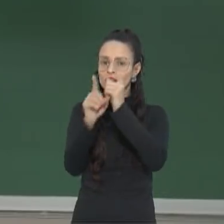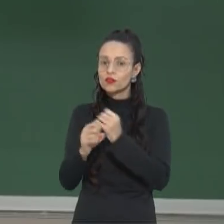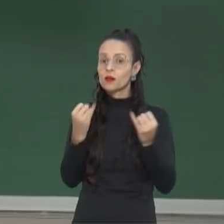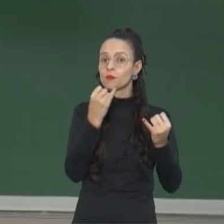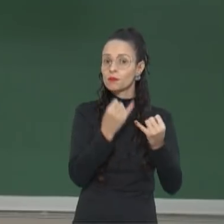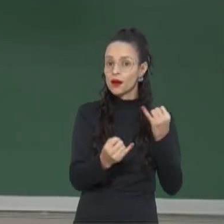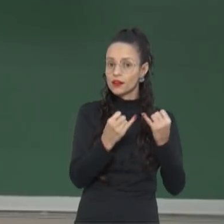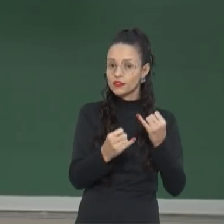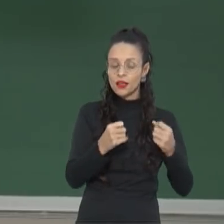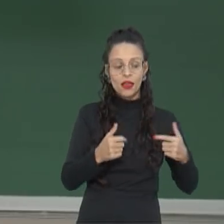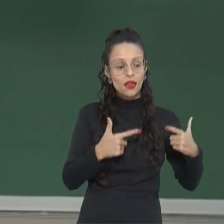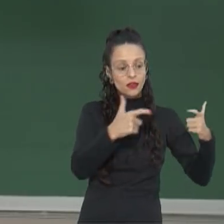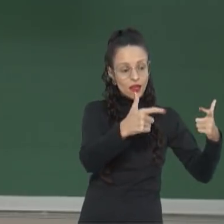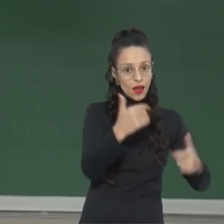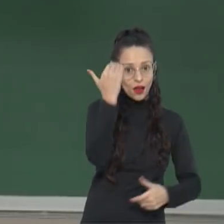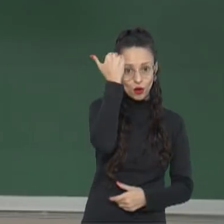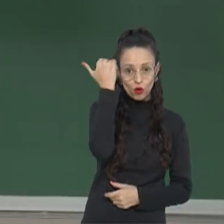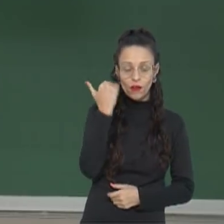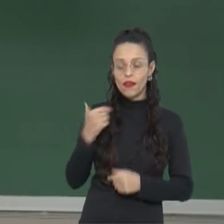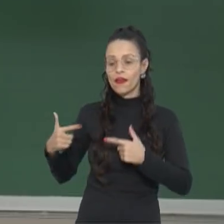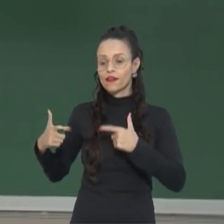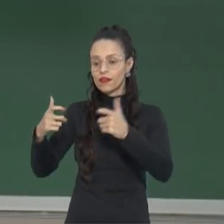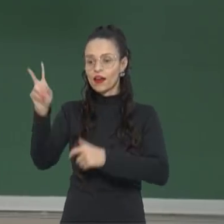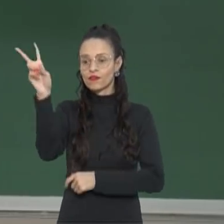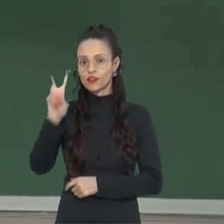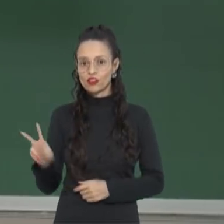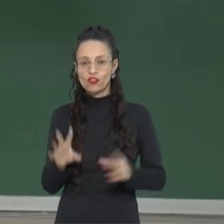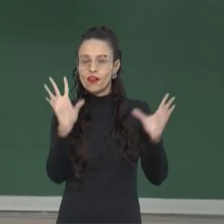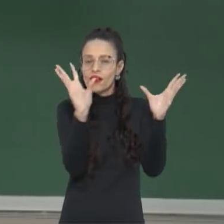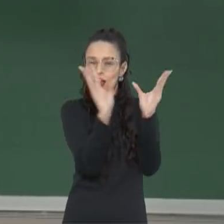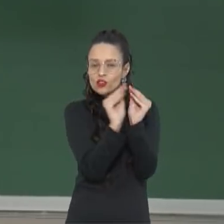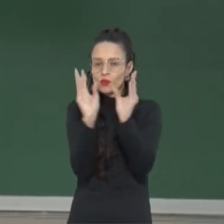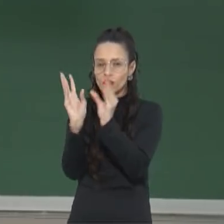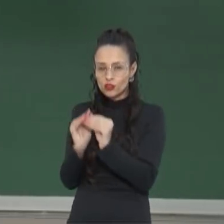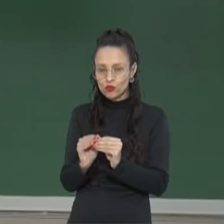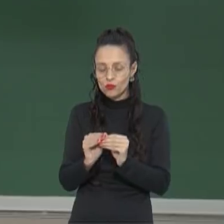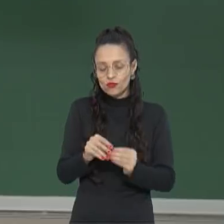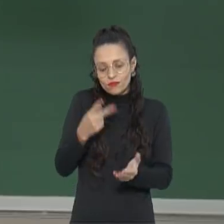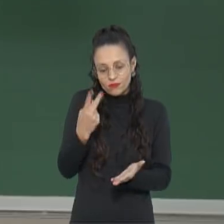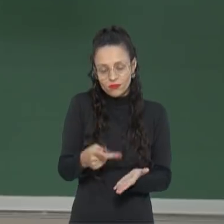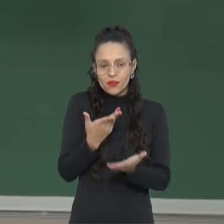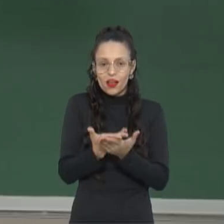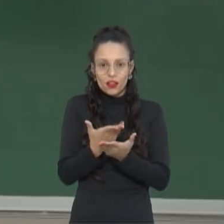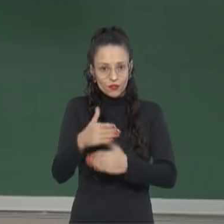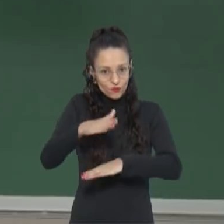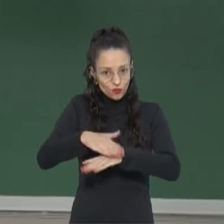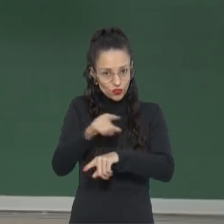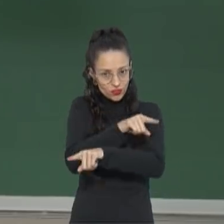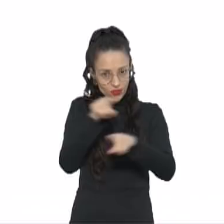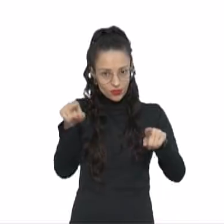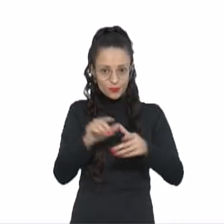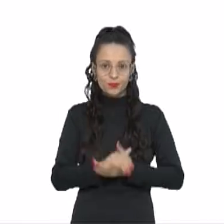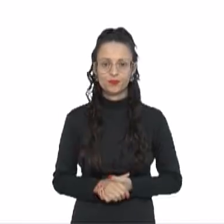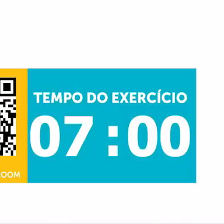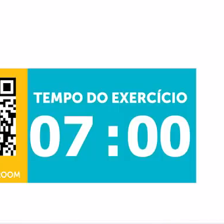semelhanças entre a Guerra da Coreia e a Guerra do Vietnã. Resumo então da nossa aula de hoje para você fazer. Vai lá!